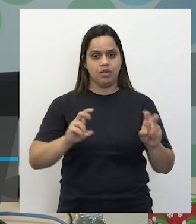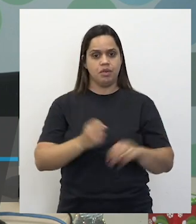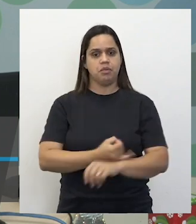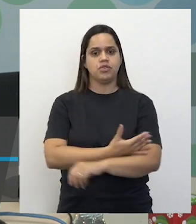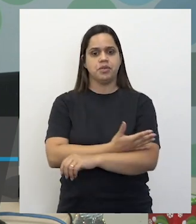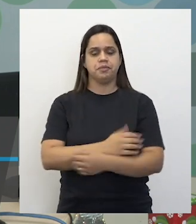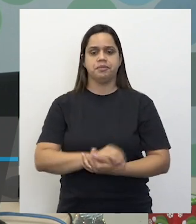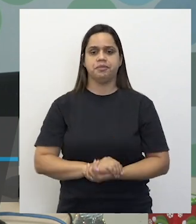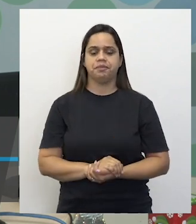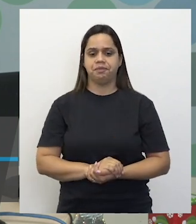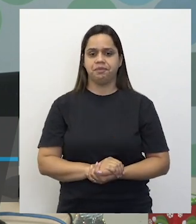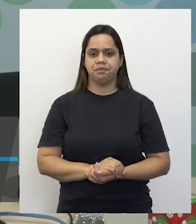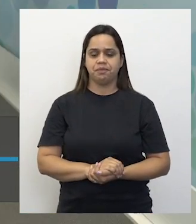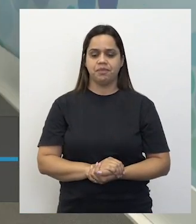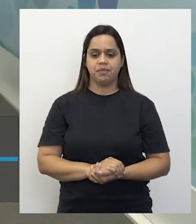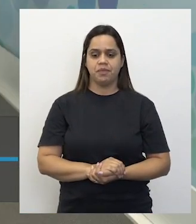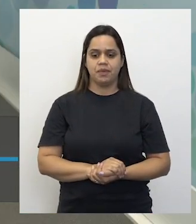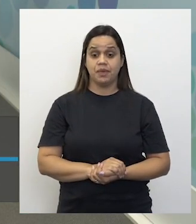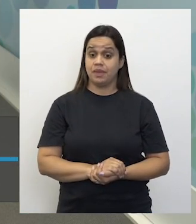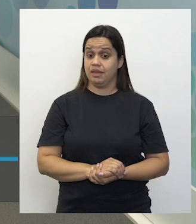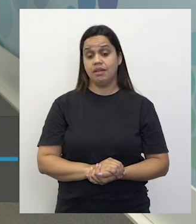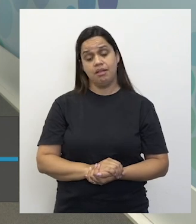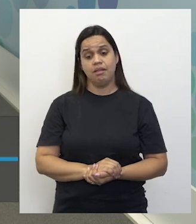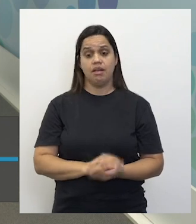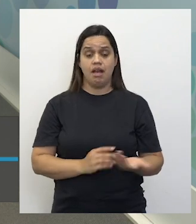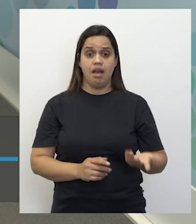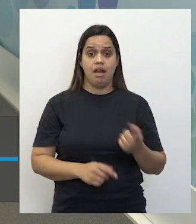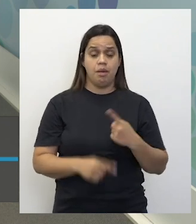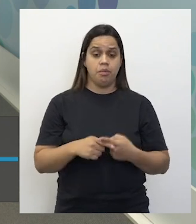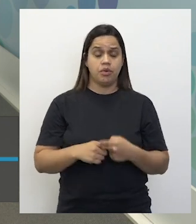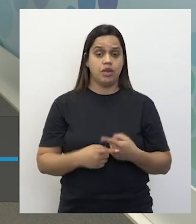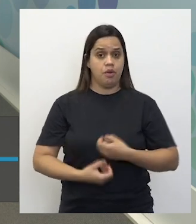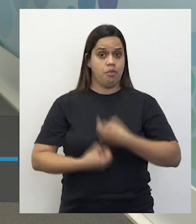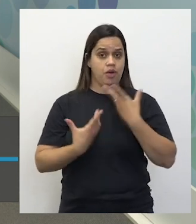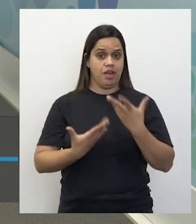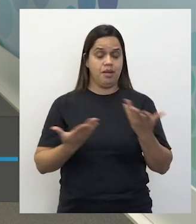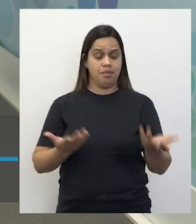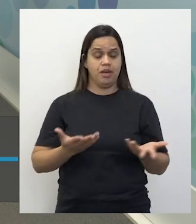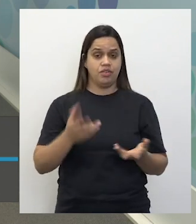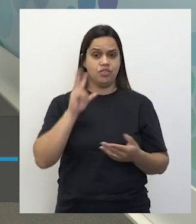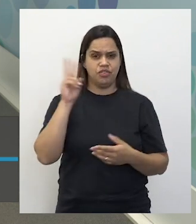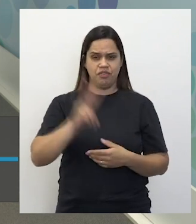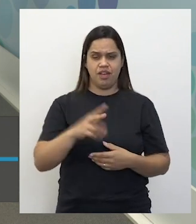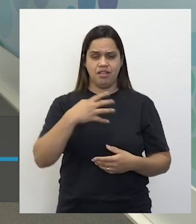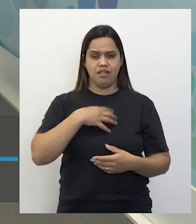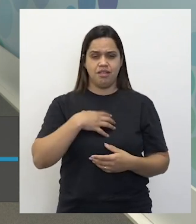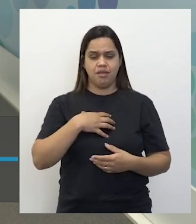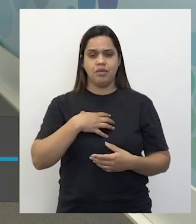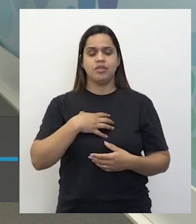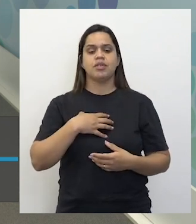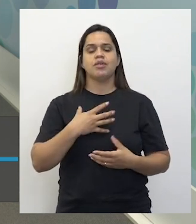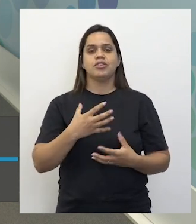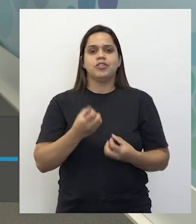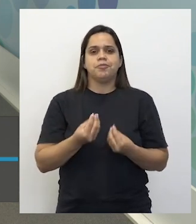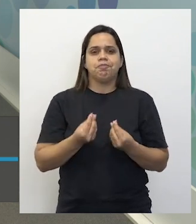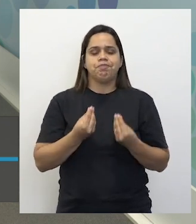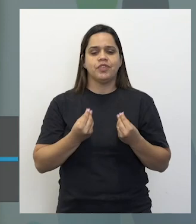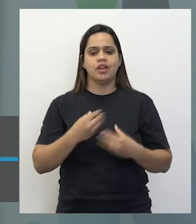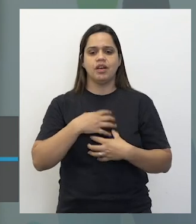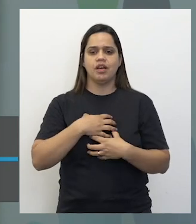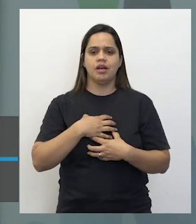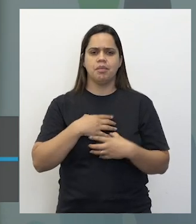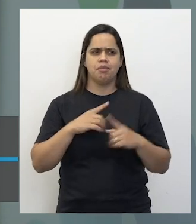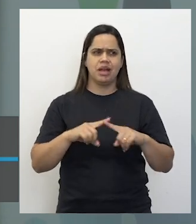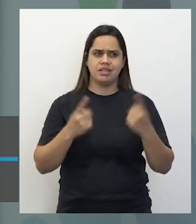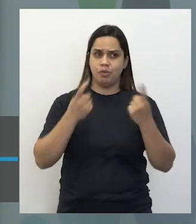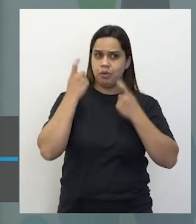emocional. Olha que legal. Porque o poema, geralmente, ele mexe mesmo com as nossas emoções. Agora, eu me preocupo, não deveria me